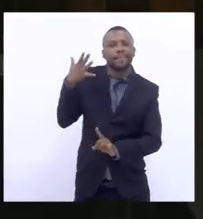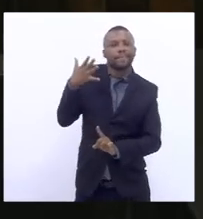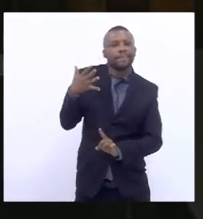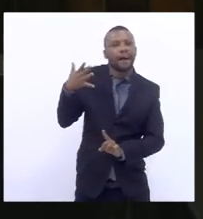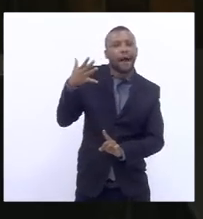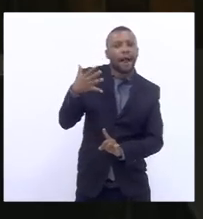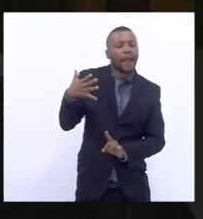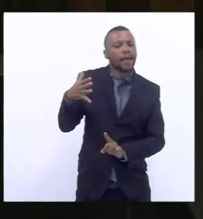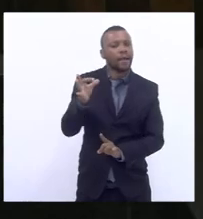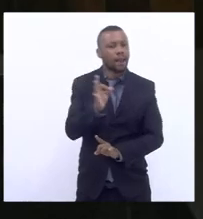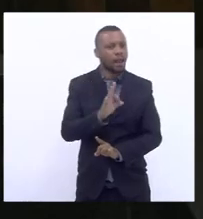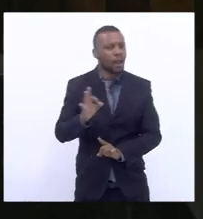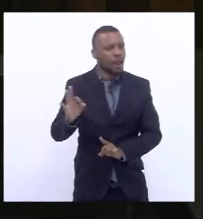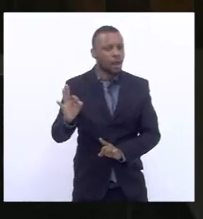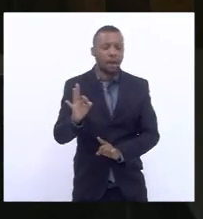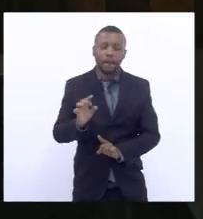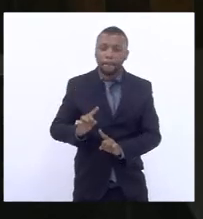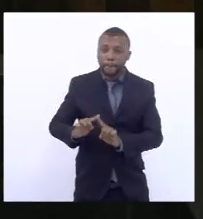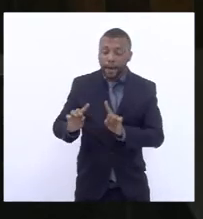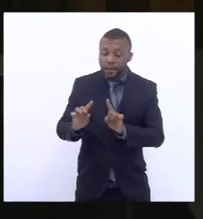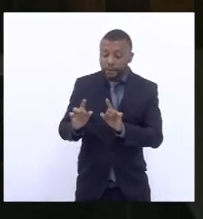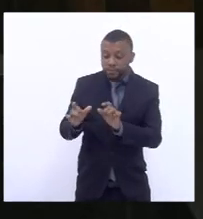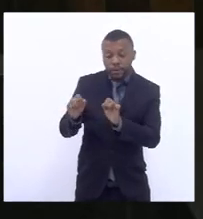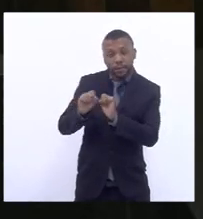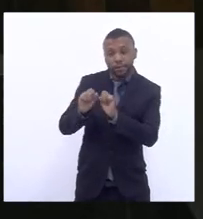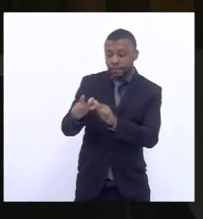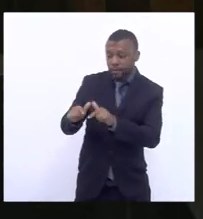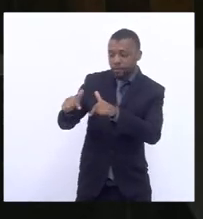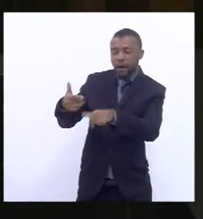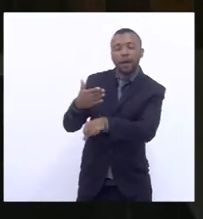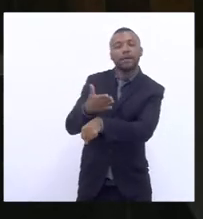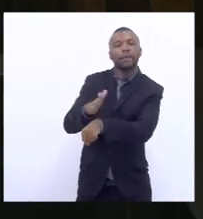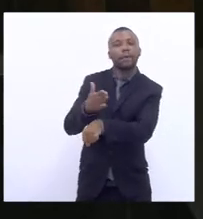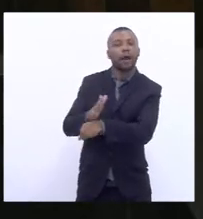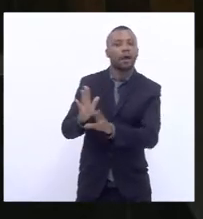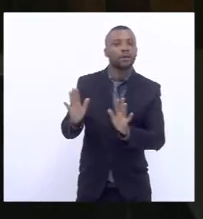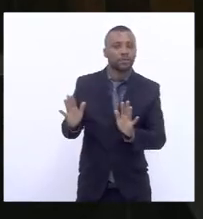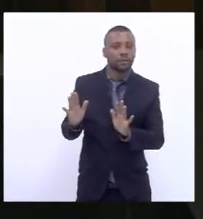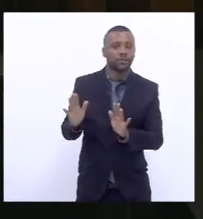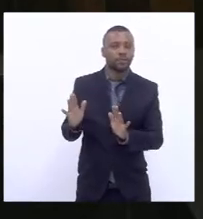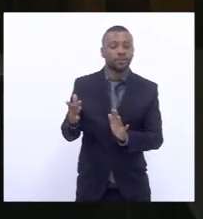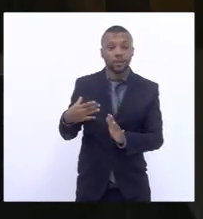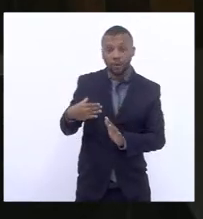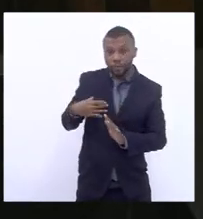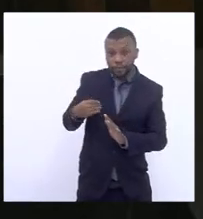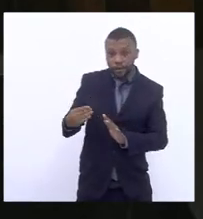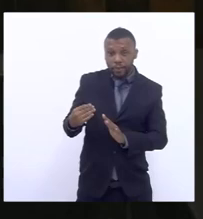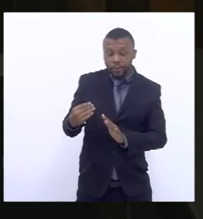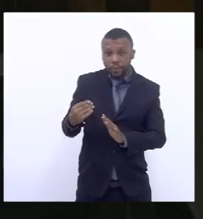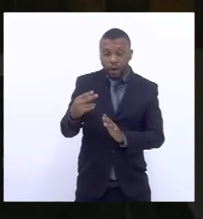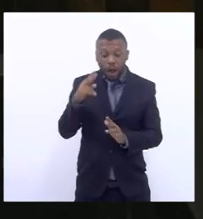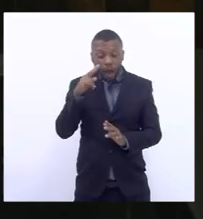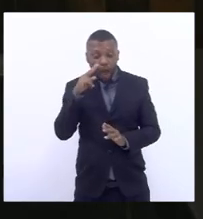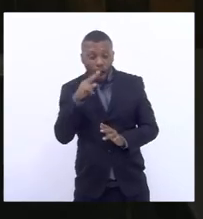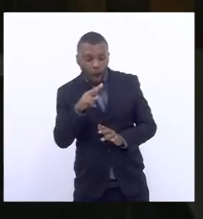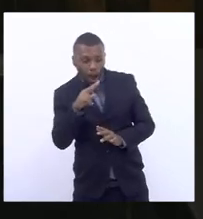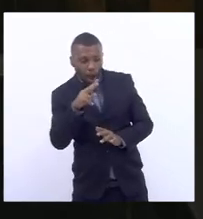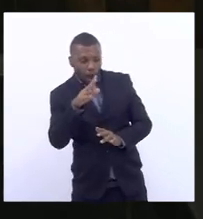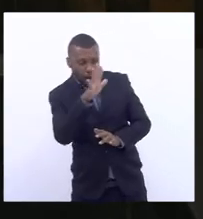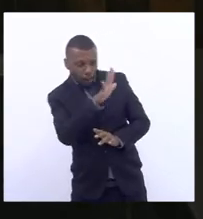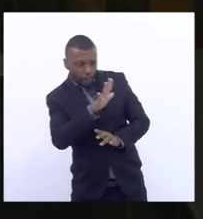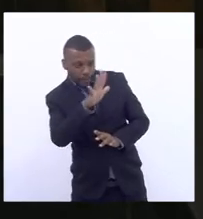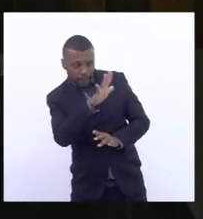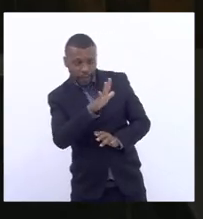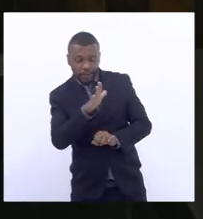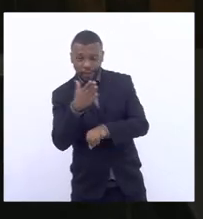filhos nos ensinam, mas com aquilo que faz. Os filhos olham mais o que a gente faz do que o que a gente diz que